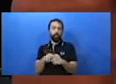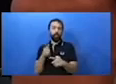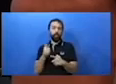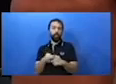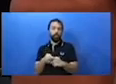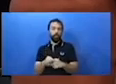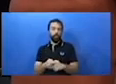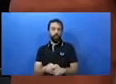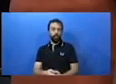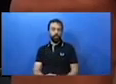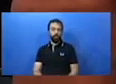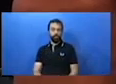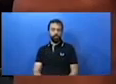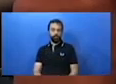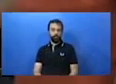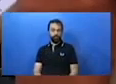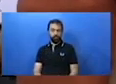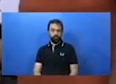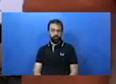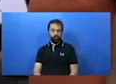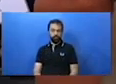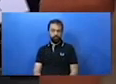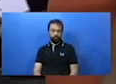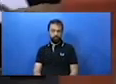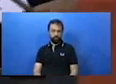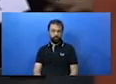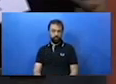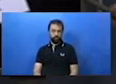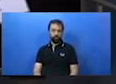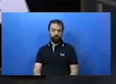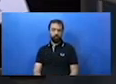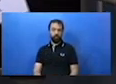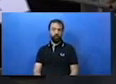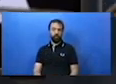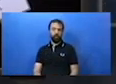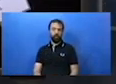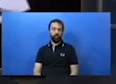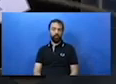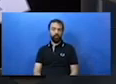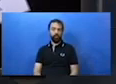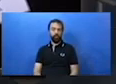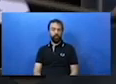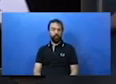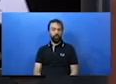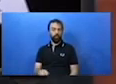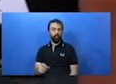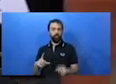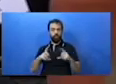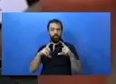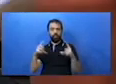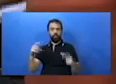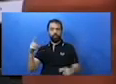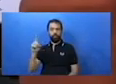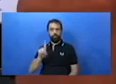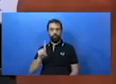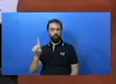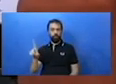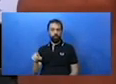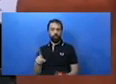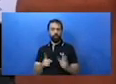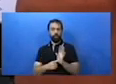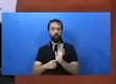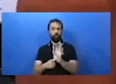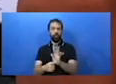para mostrarem inimizades, para se conhecer. Olha aqui a estrofe 11, tá falando que